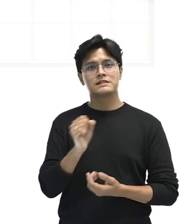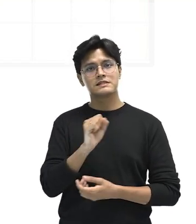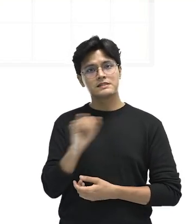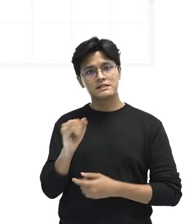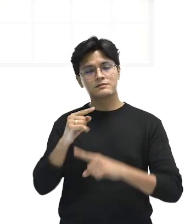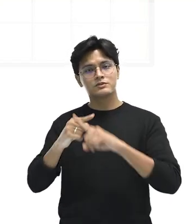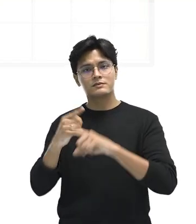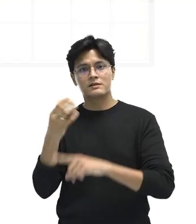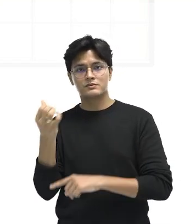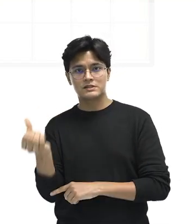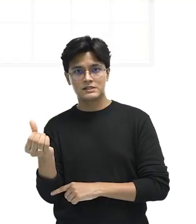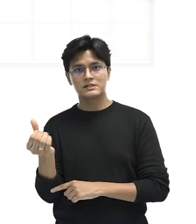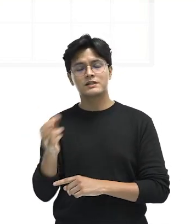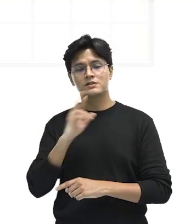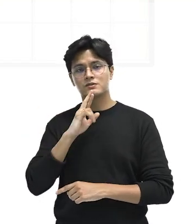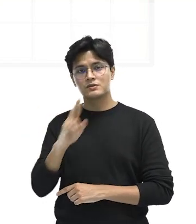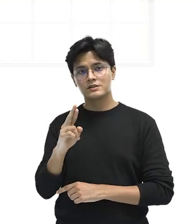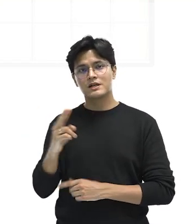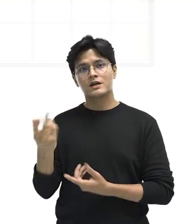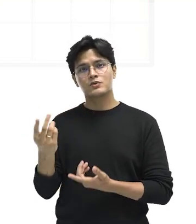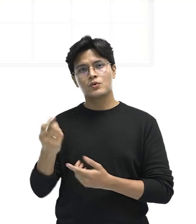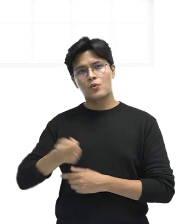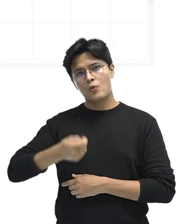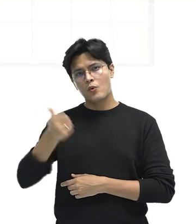próximo de 40.